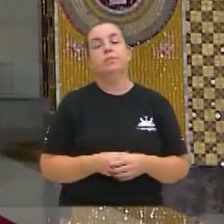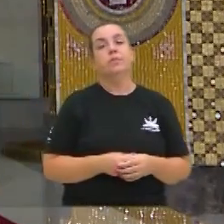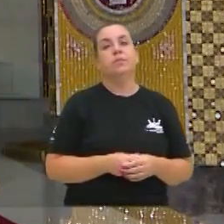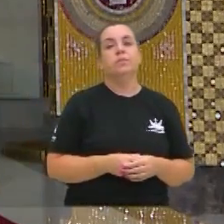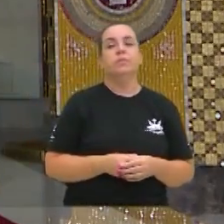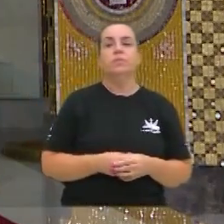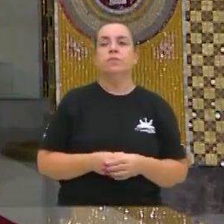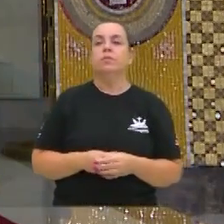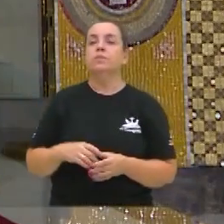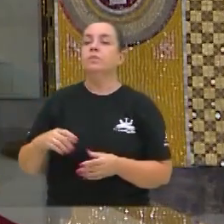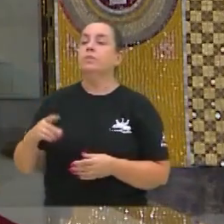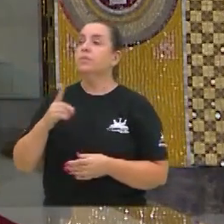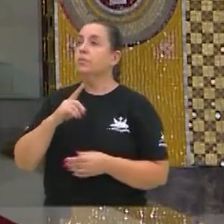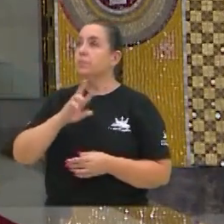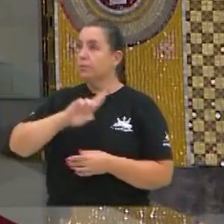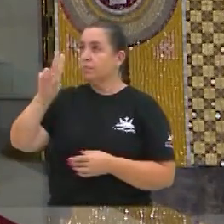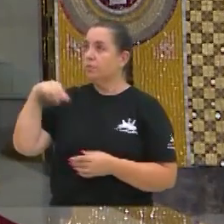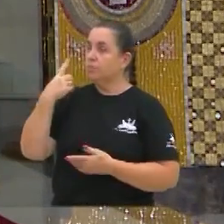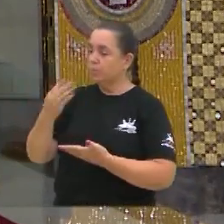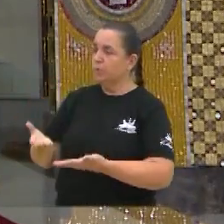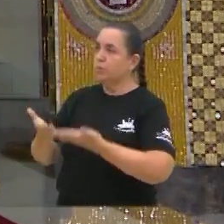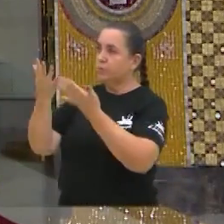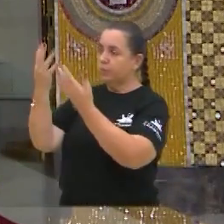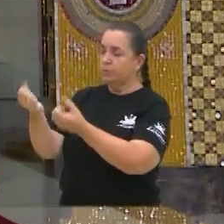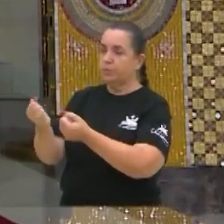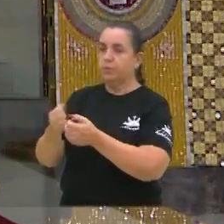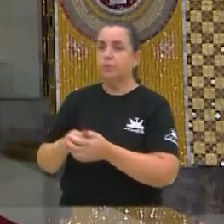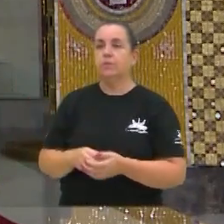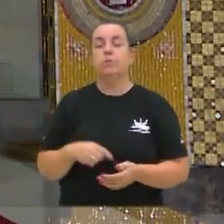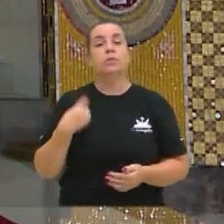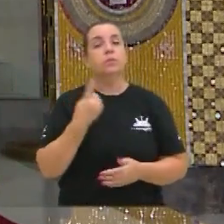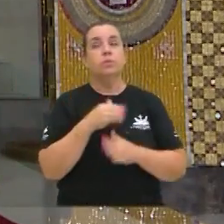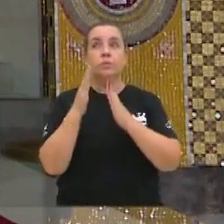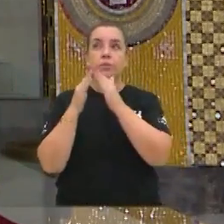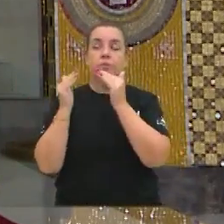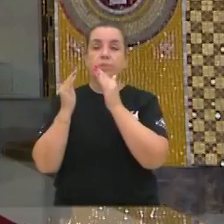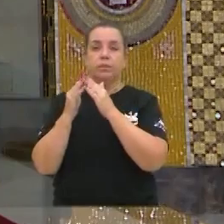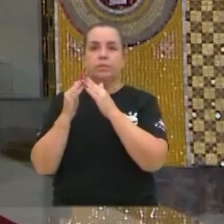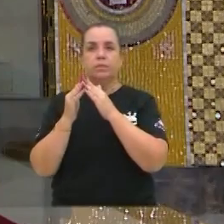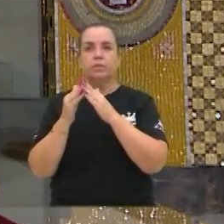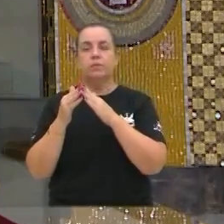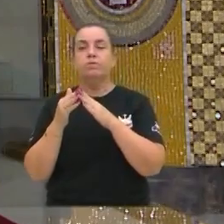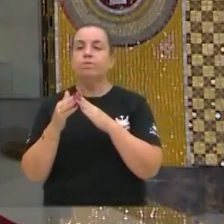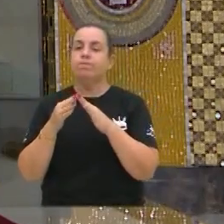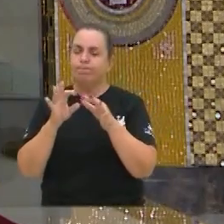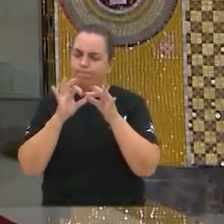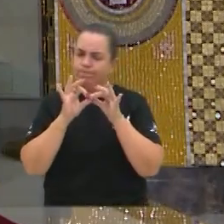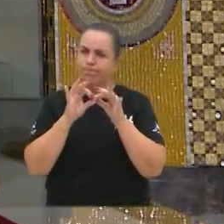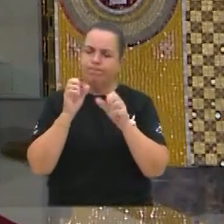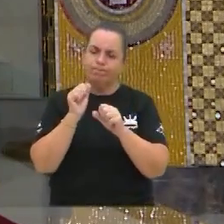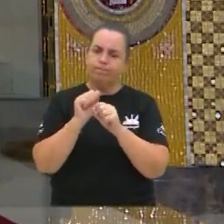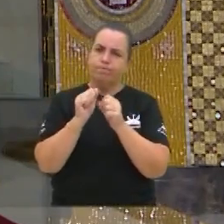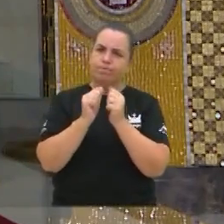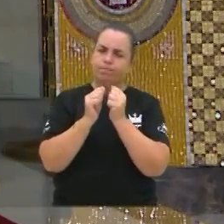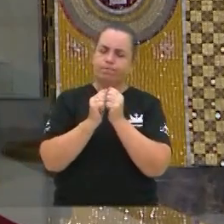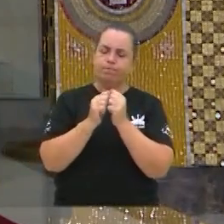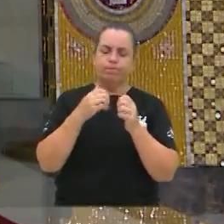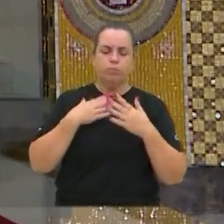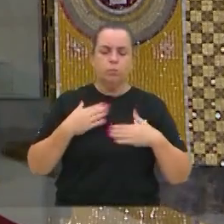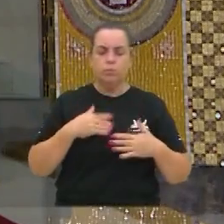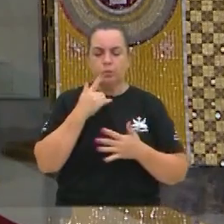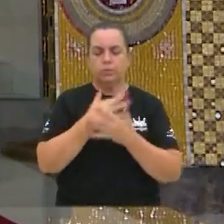e vos servir. Recebei, ó Senhor, a nossa oferta. E nós vos suplicamos que, participando do corpo e o sangue de